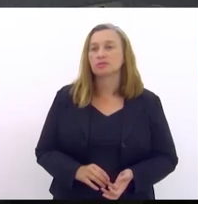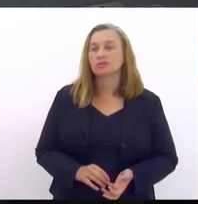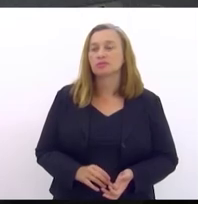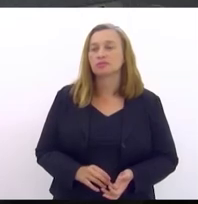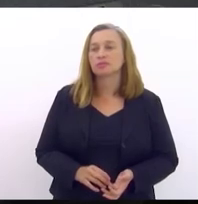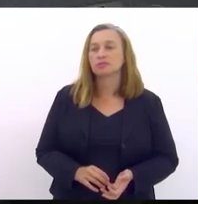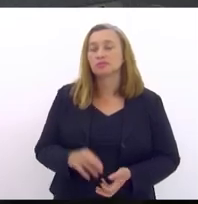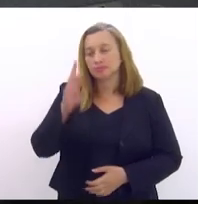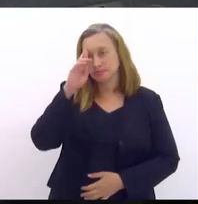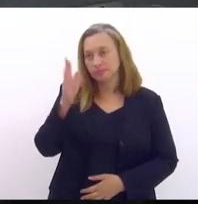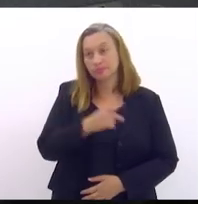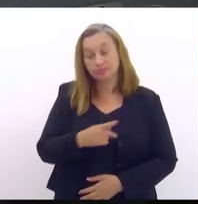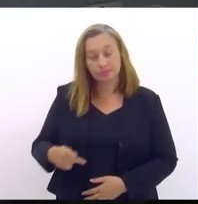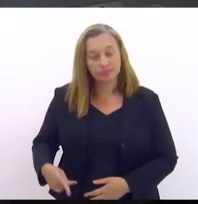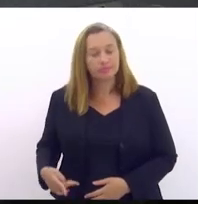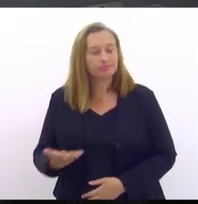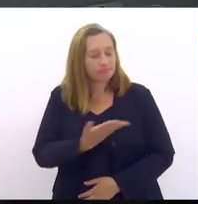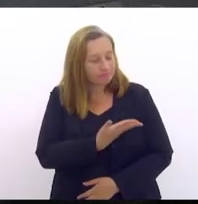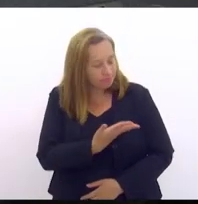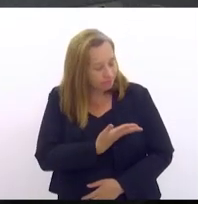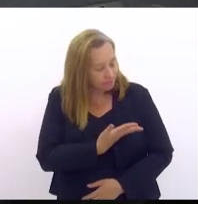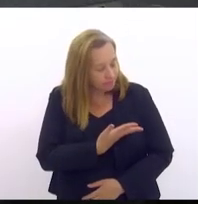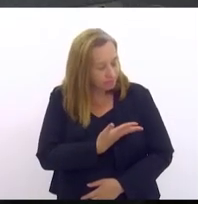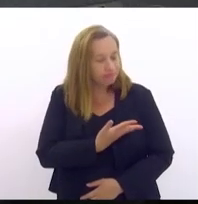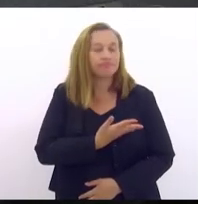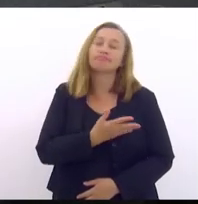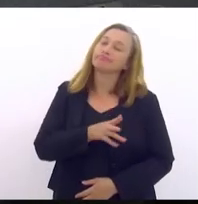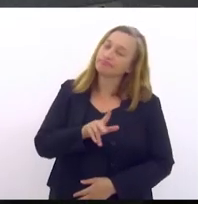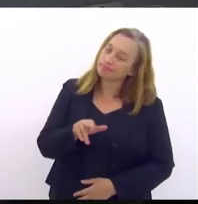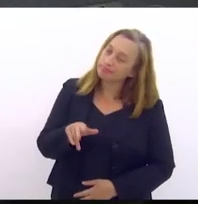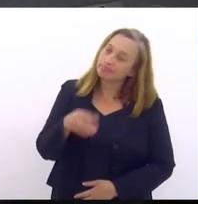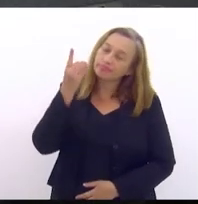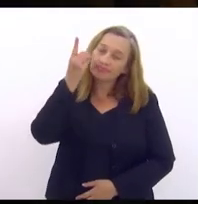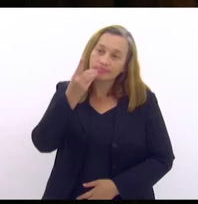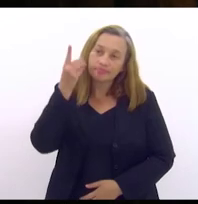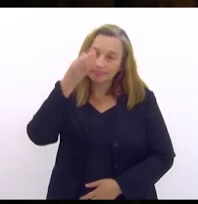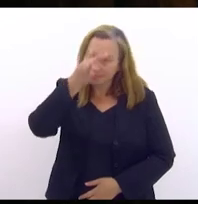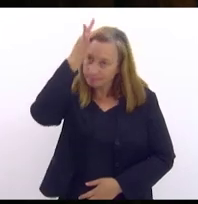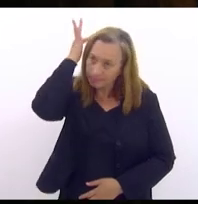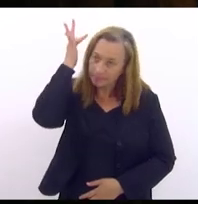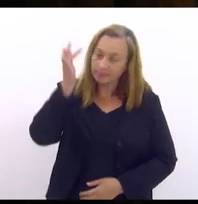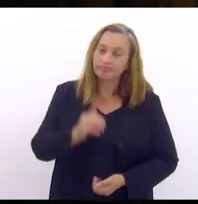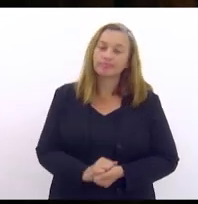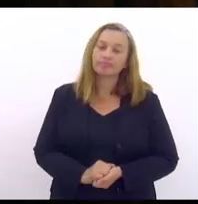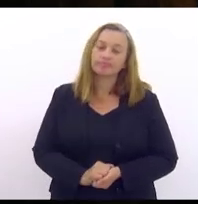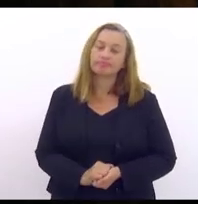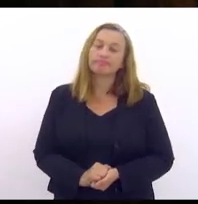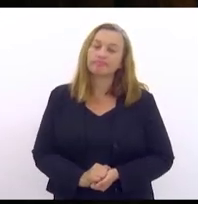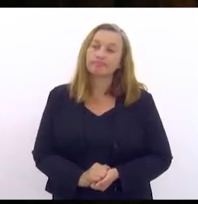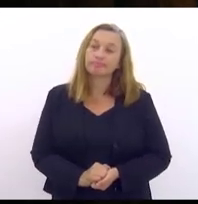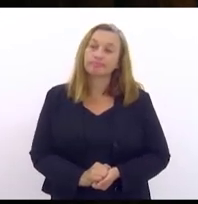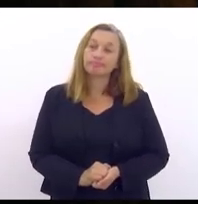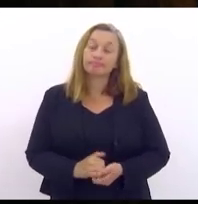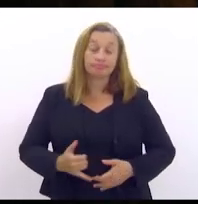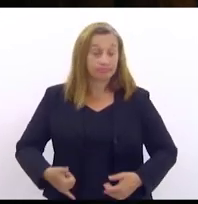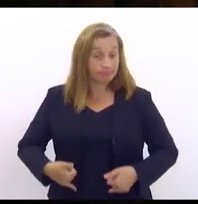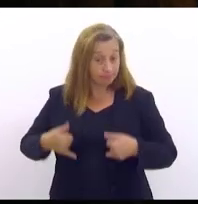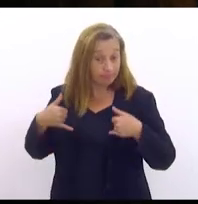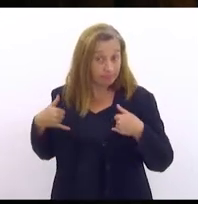Senhor presidente, meu amigo, meu irmão, deputado Fred Pacheco, a quem eu muito me honro